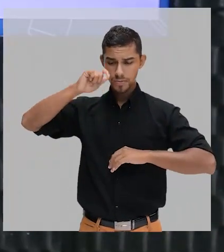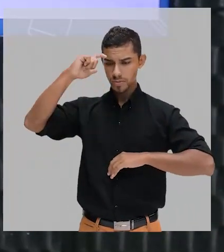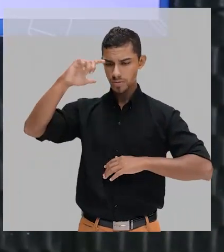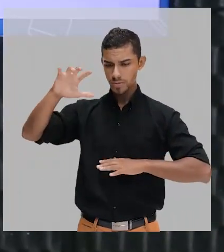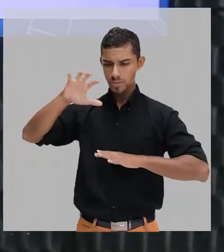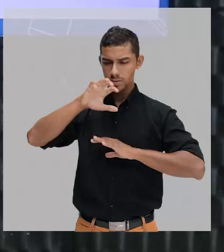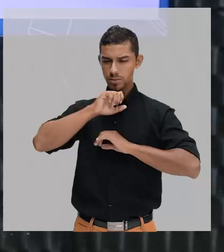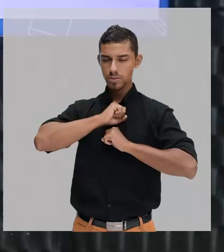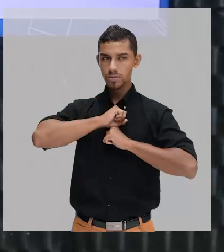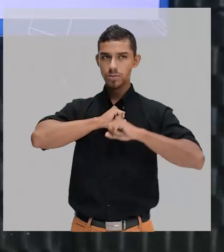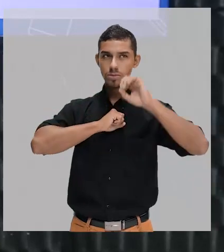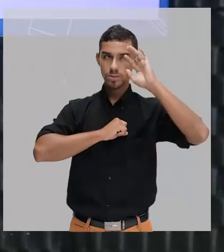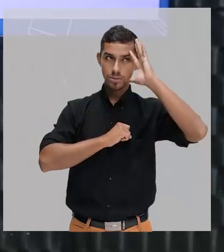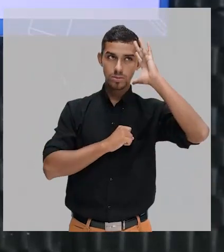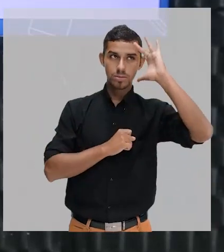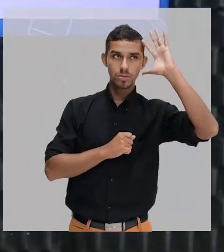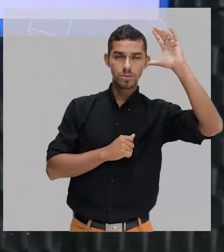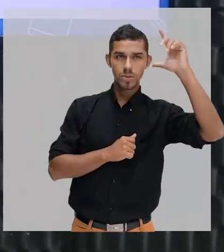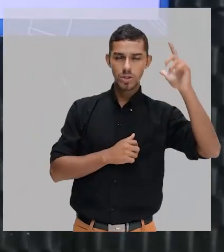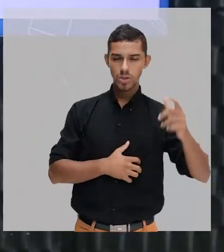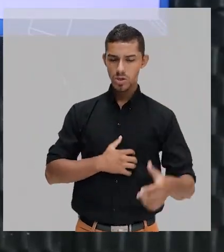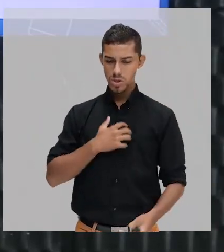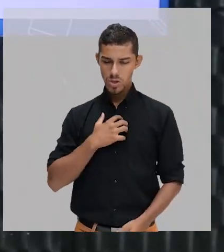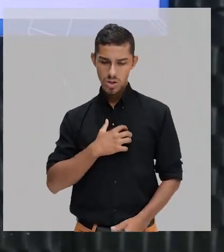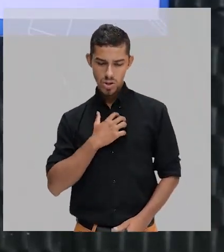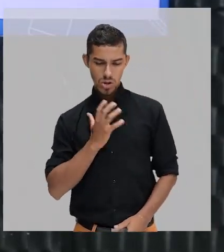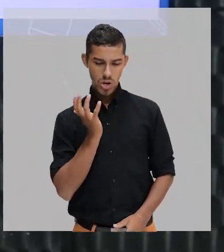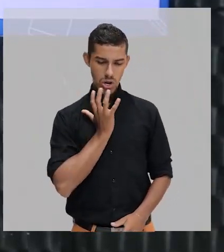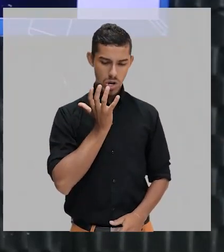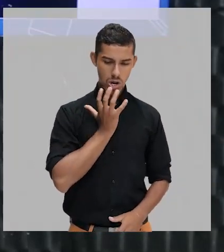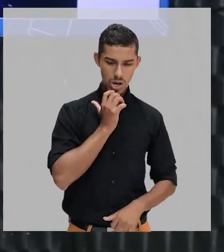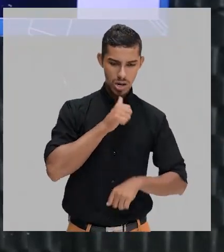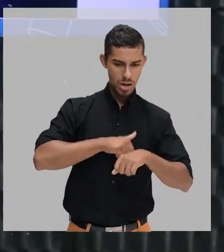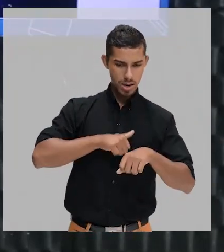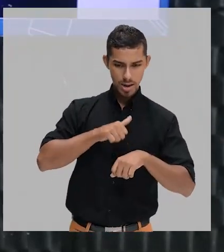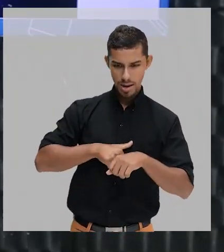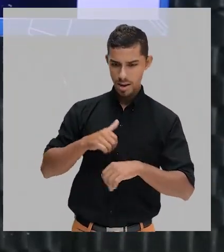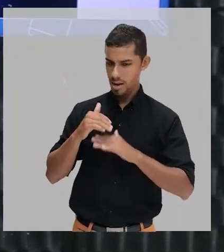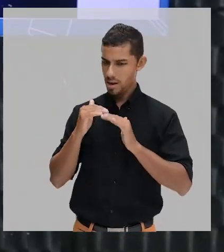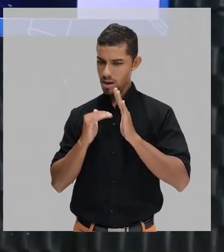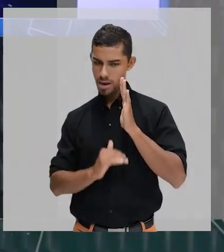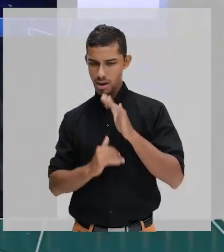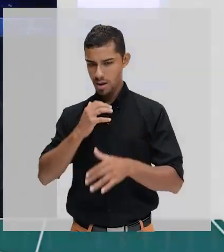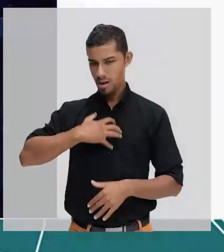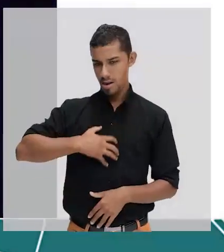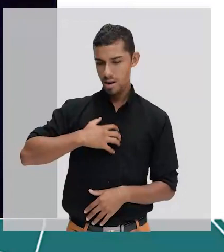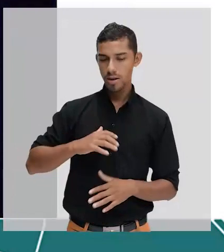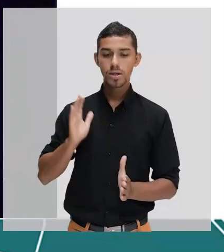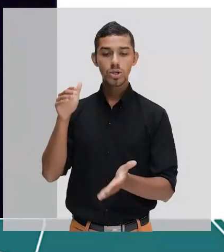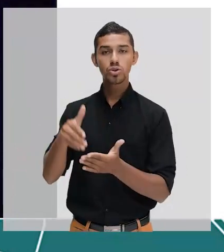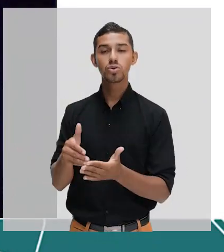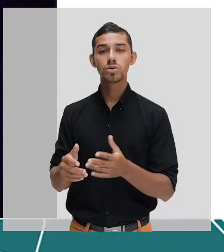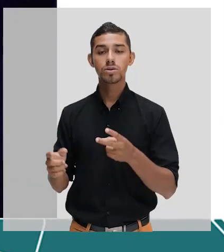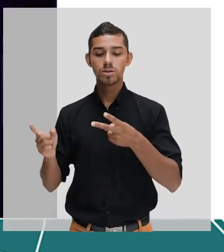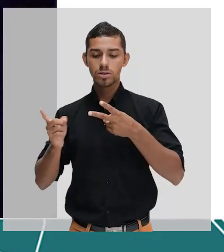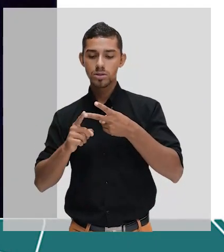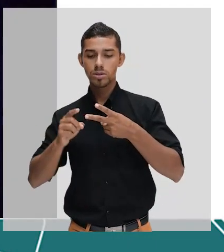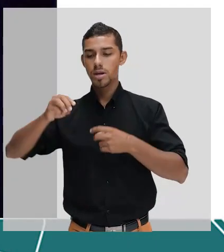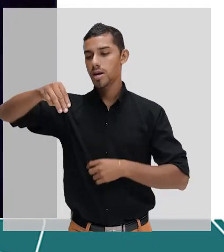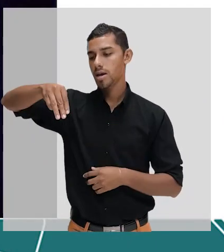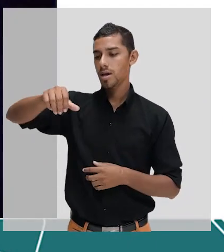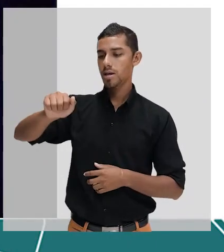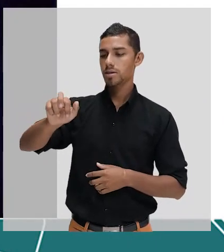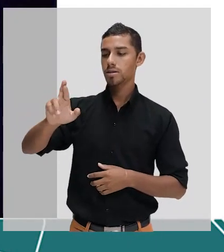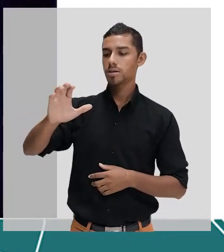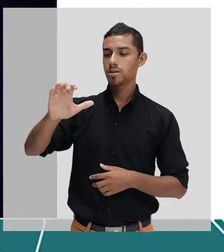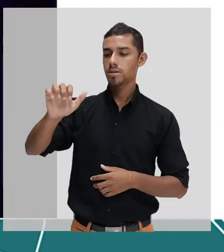perfil, ele vai imaginando. Ela é alta, baixa, zangada, rica, etc, etc, etc. E por último, a gente vai fechar com a palavra marca, que é uma palavra